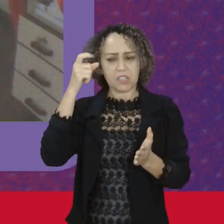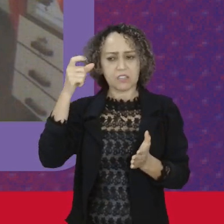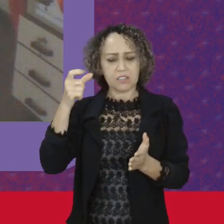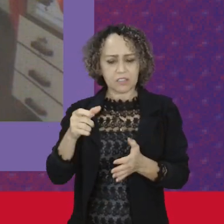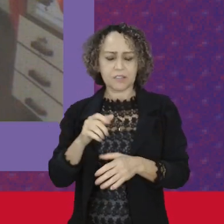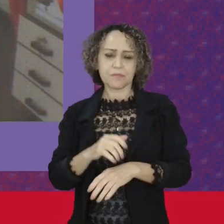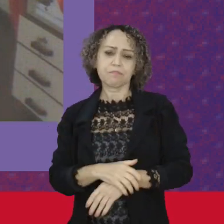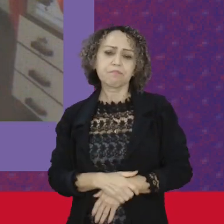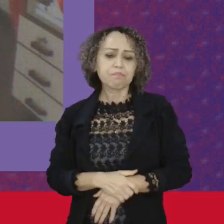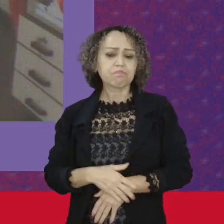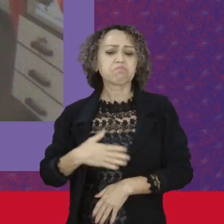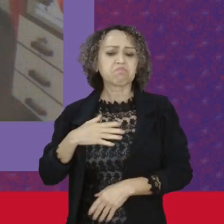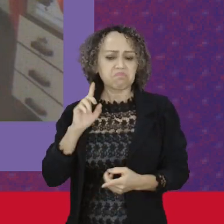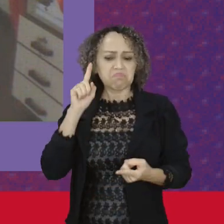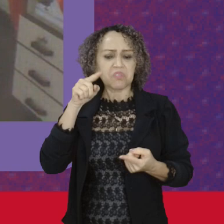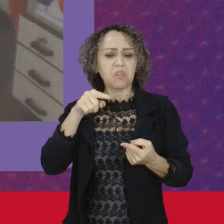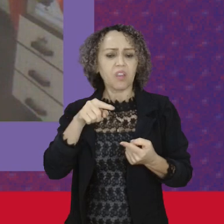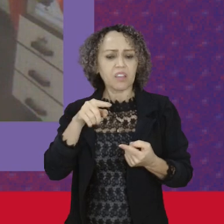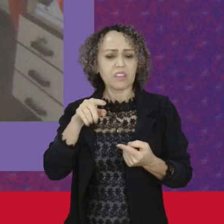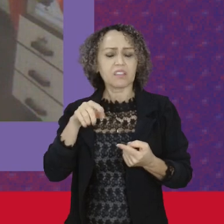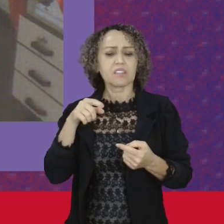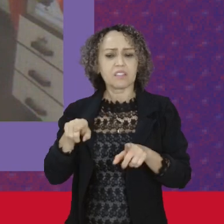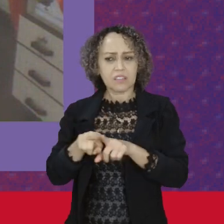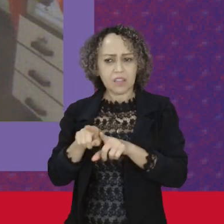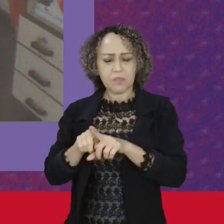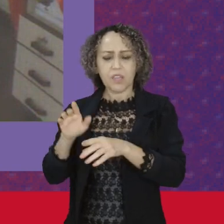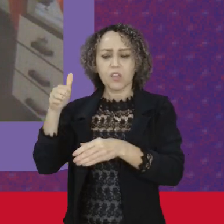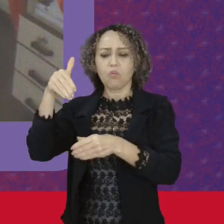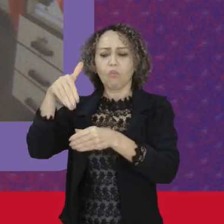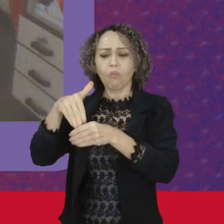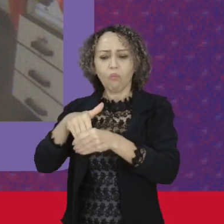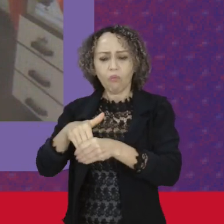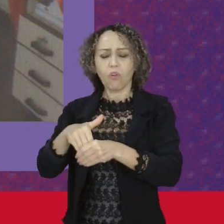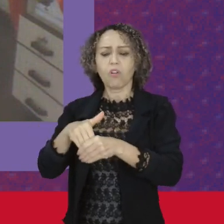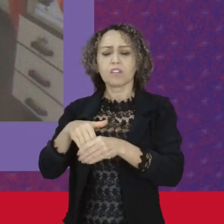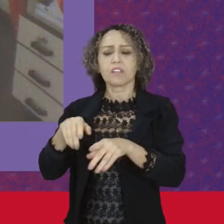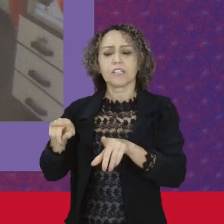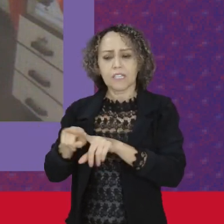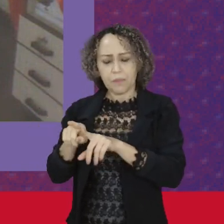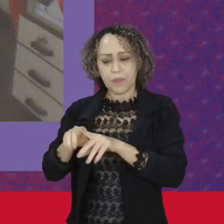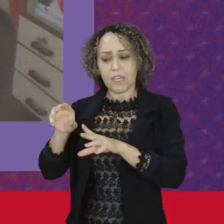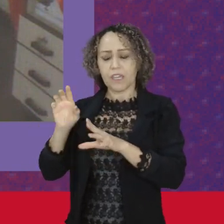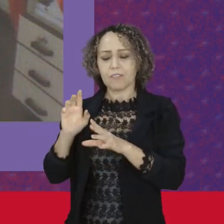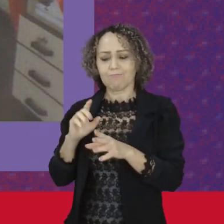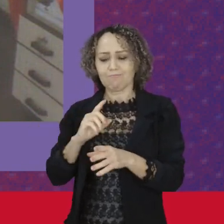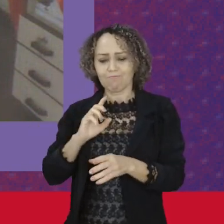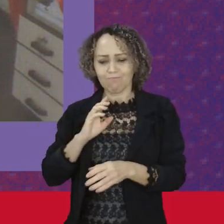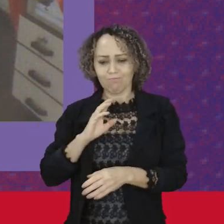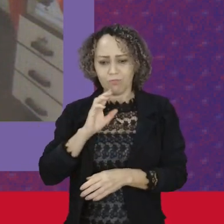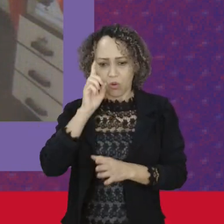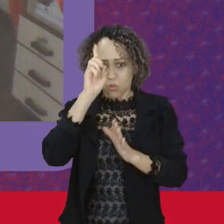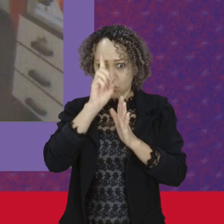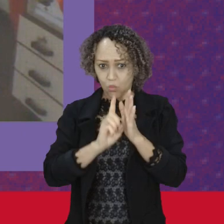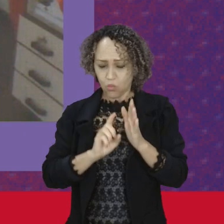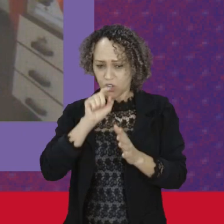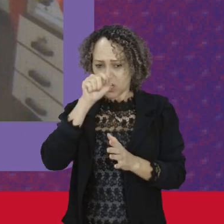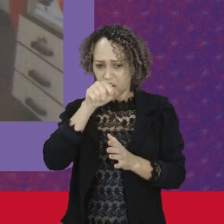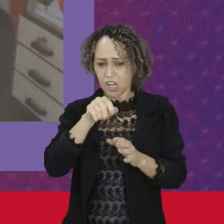voto, né? O voto é sempre vinculado com o direito à educação.